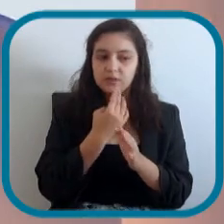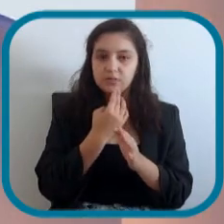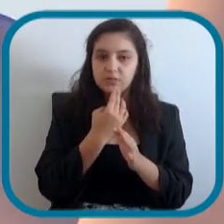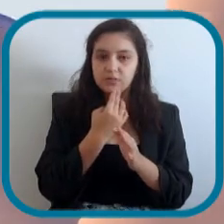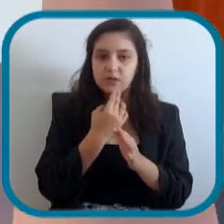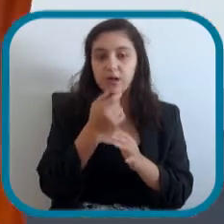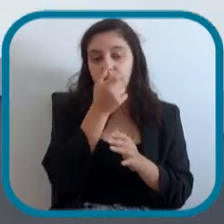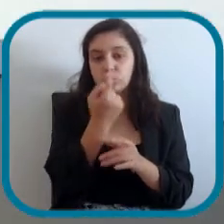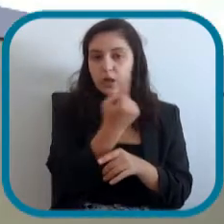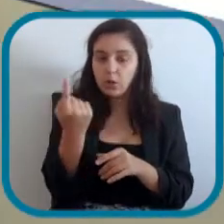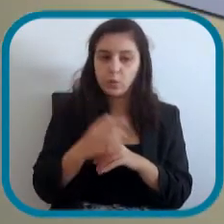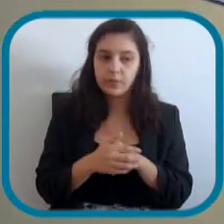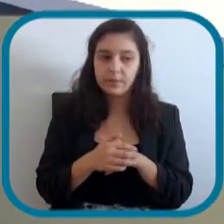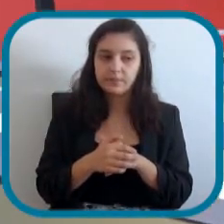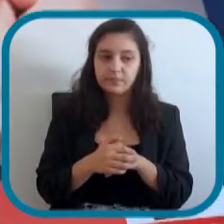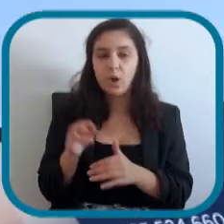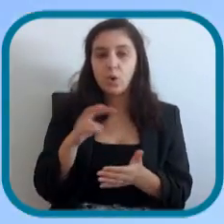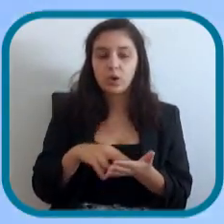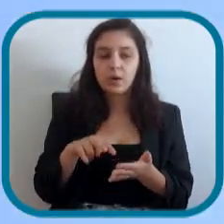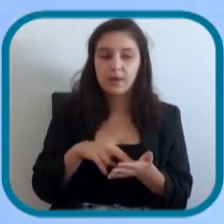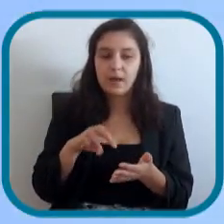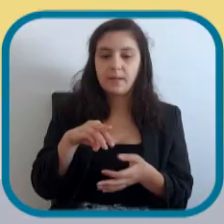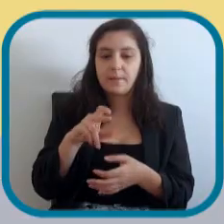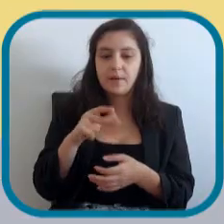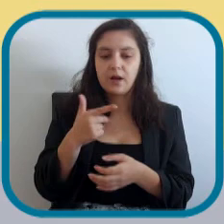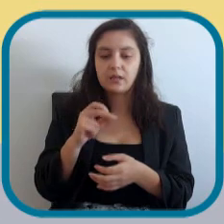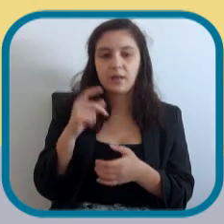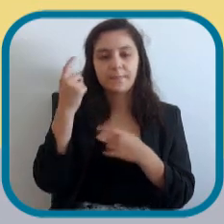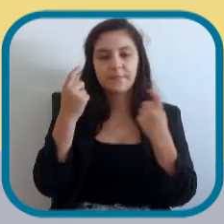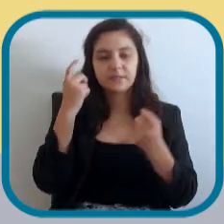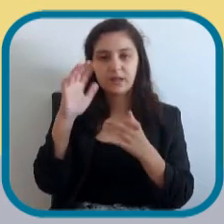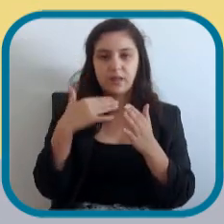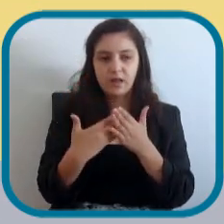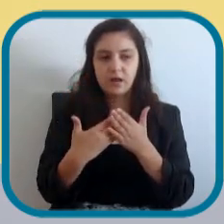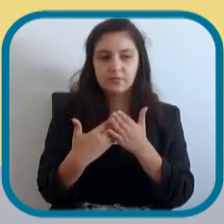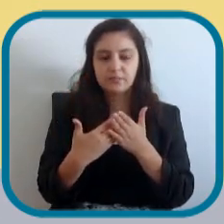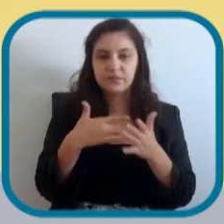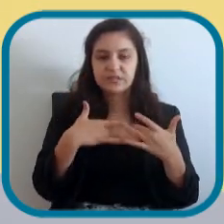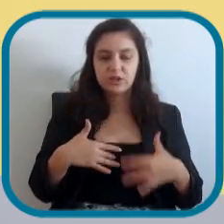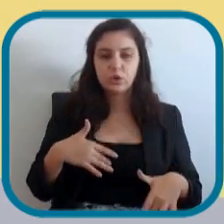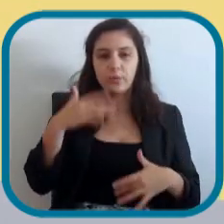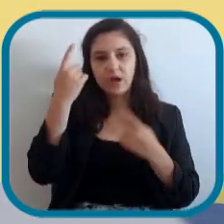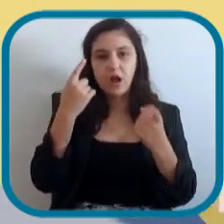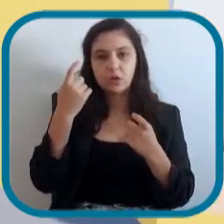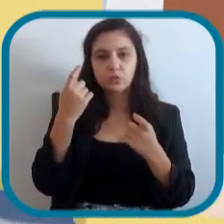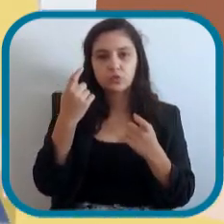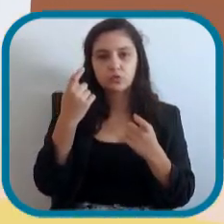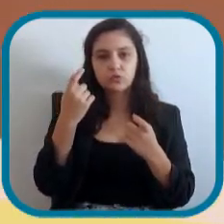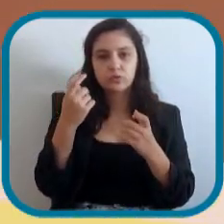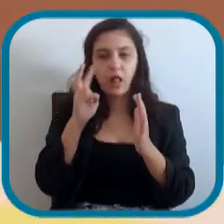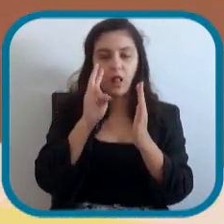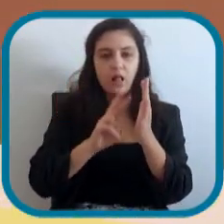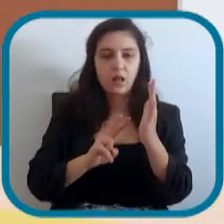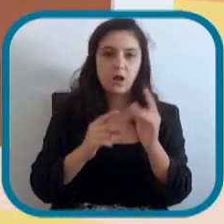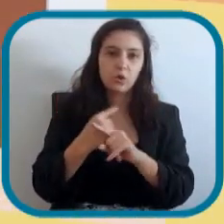sintomas dependem de pessoa para pessoa. Ao caminhar, Marta fica pensativa. Alguns dos